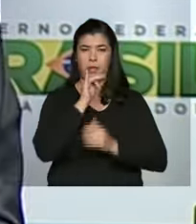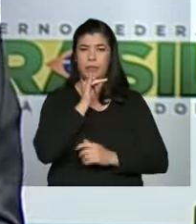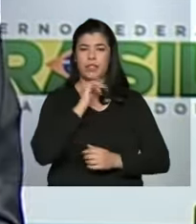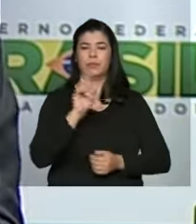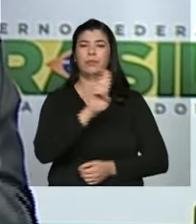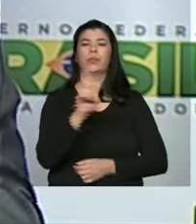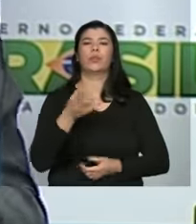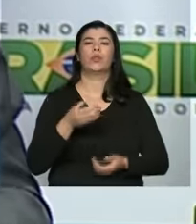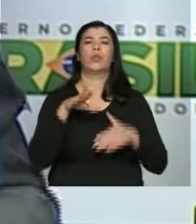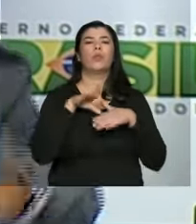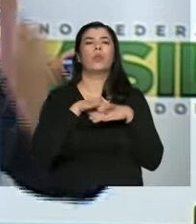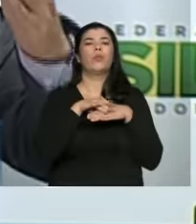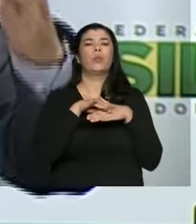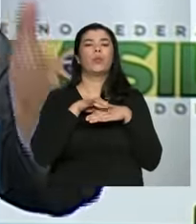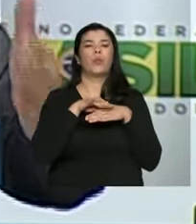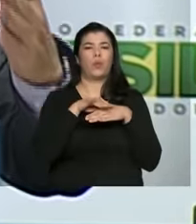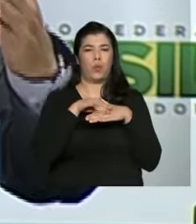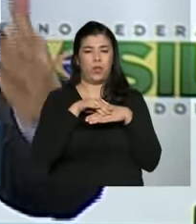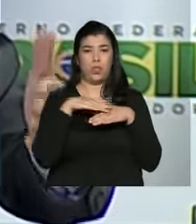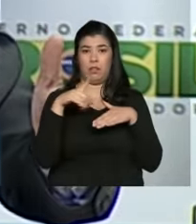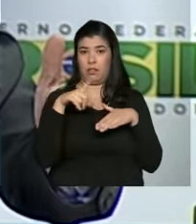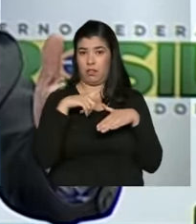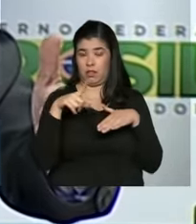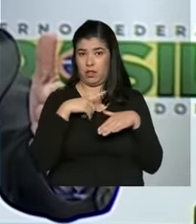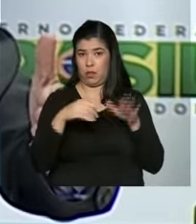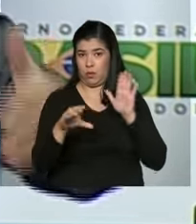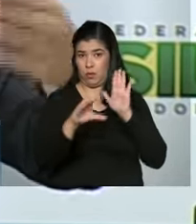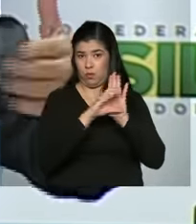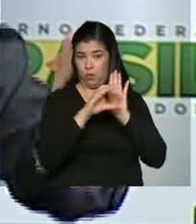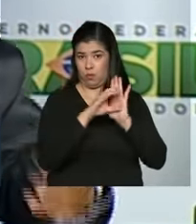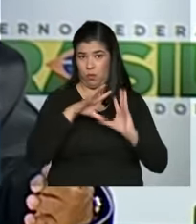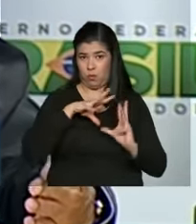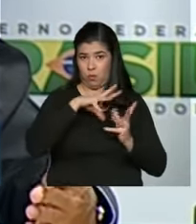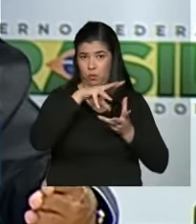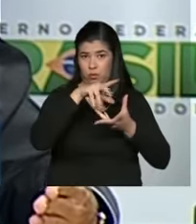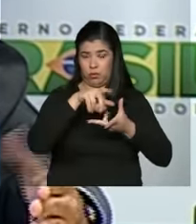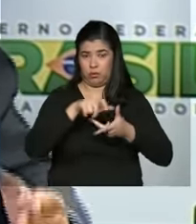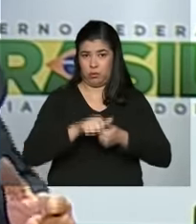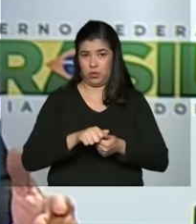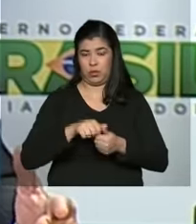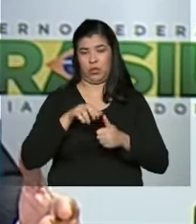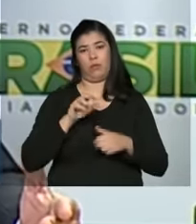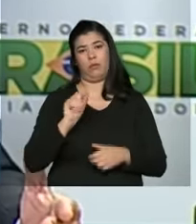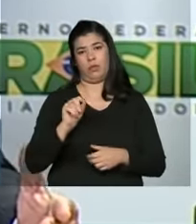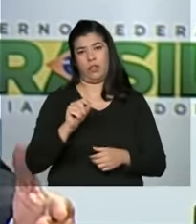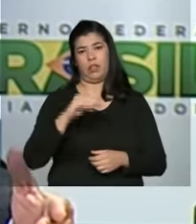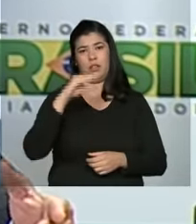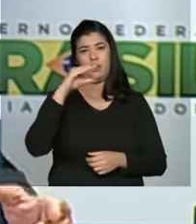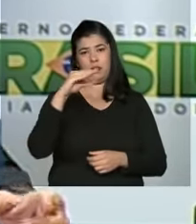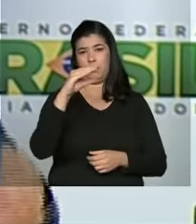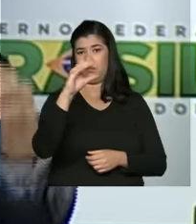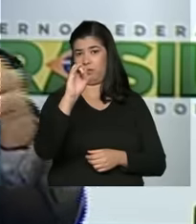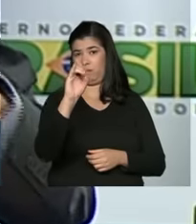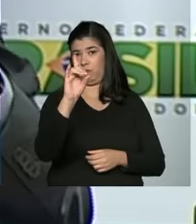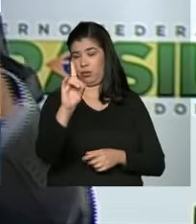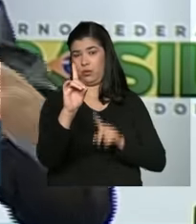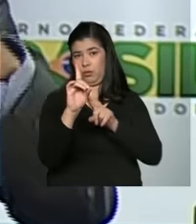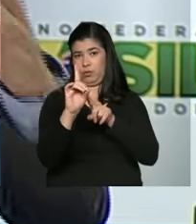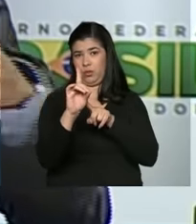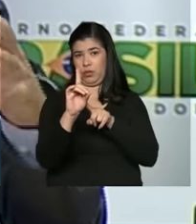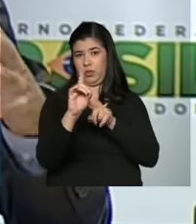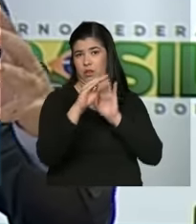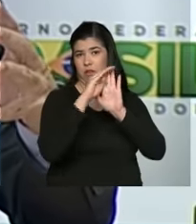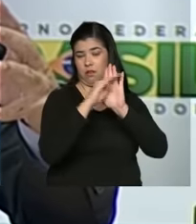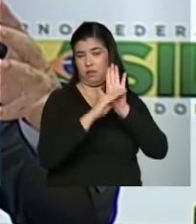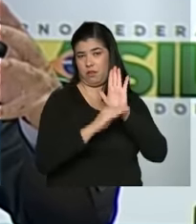doença de doença existe um código internacional de doenças uma classificação internacional que faz com que aquele conjunto